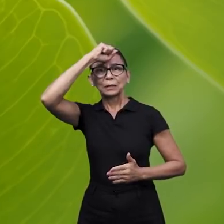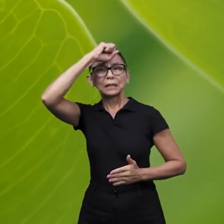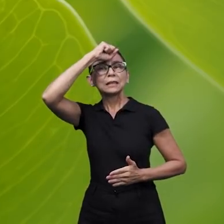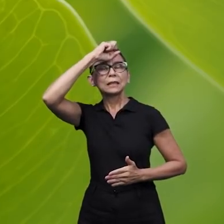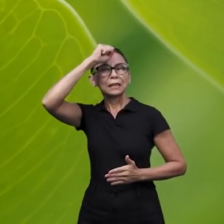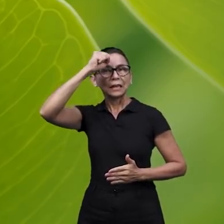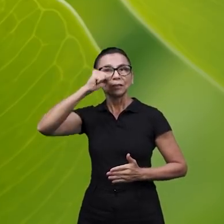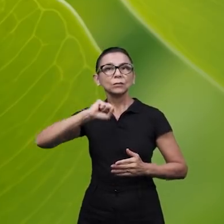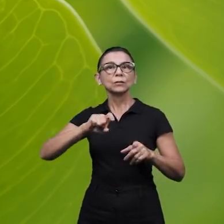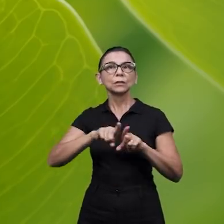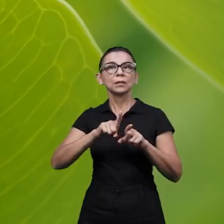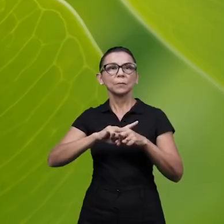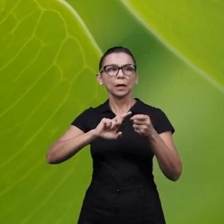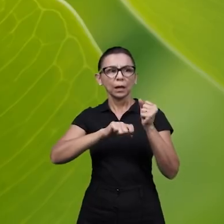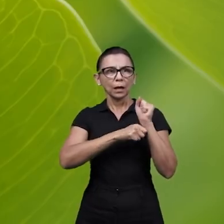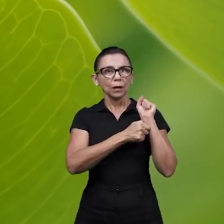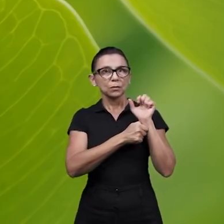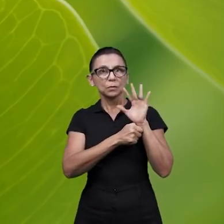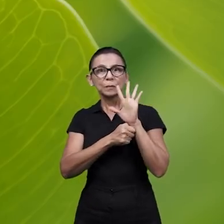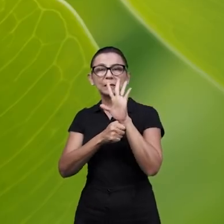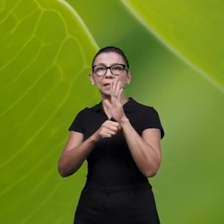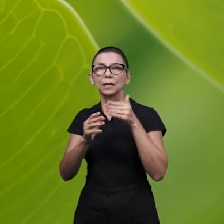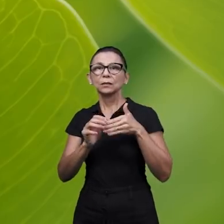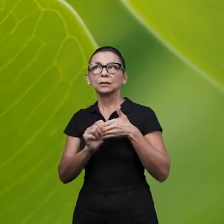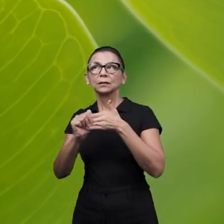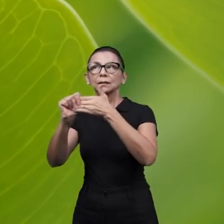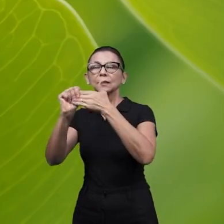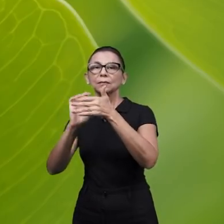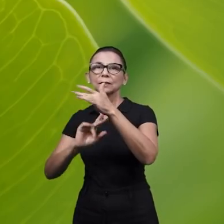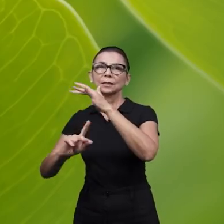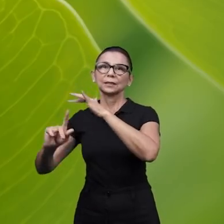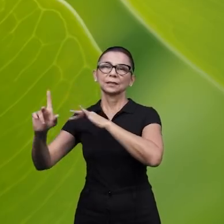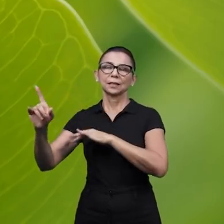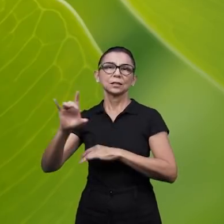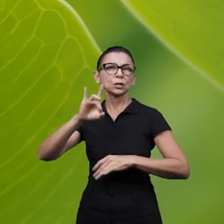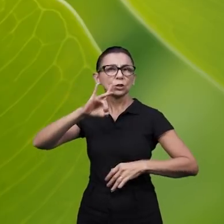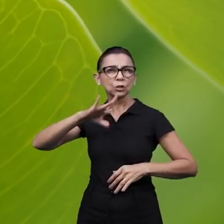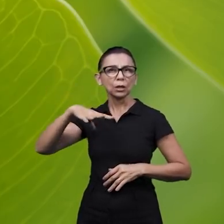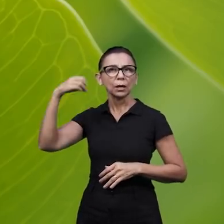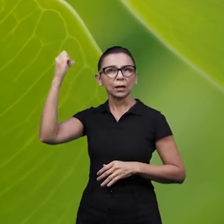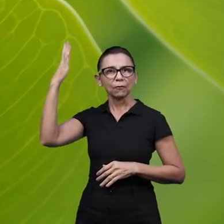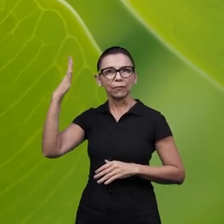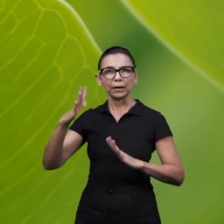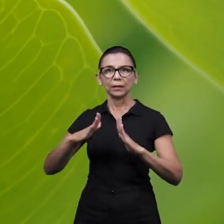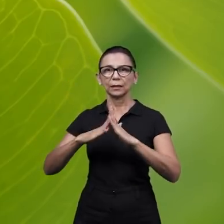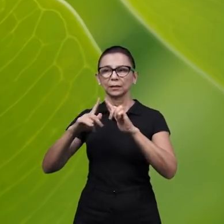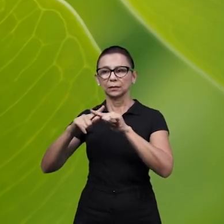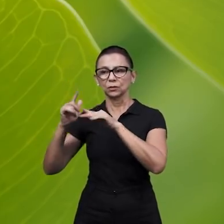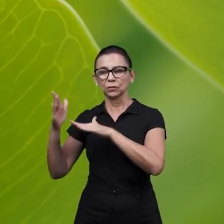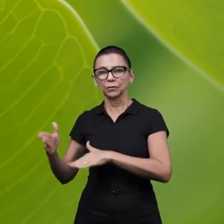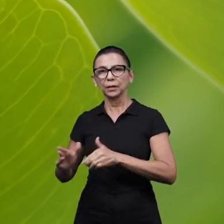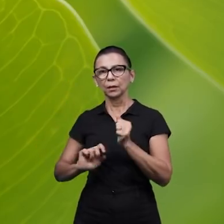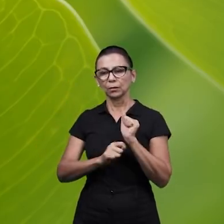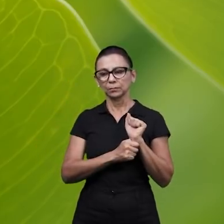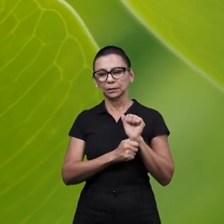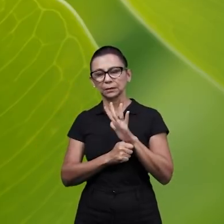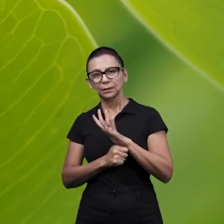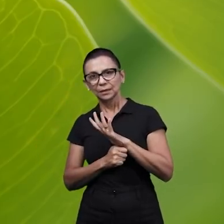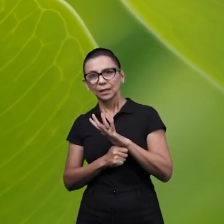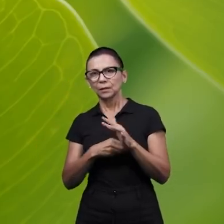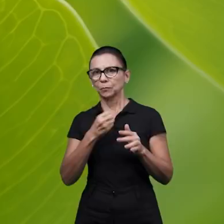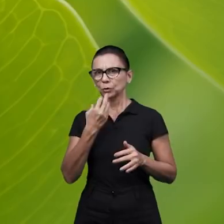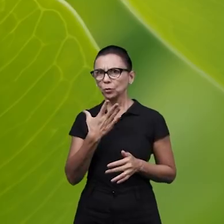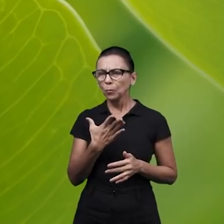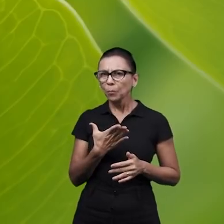são os mistérios da eternidade, daquilo que é revelado à igreja fiel. É uma bênção assistir. Eu convido a todos que possam assistir